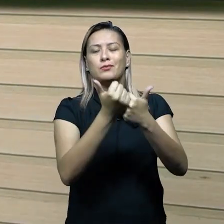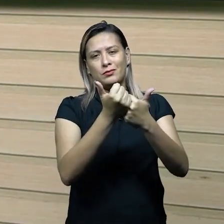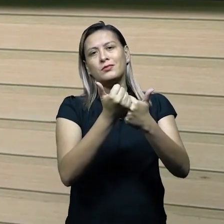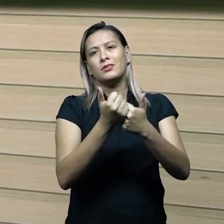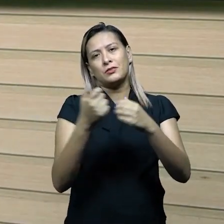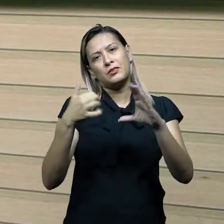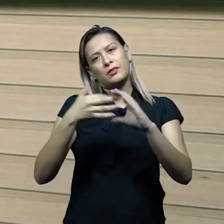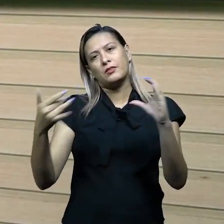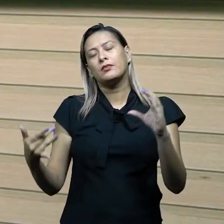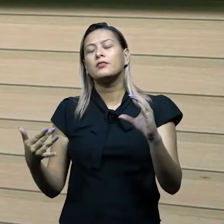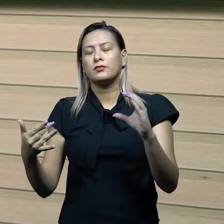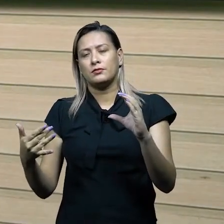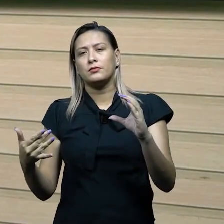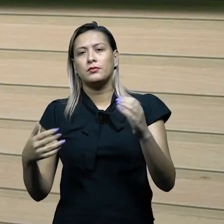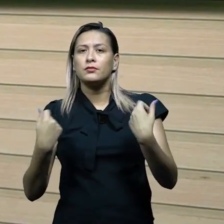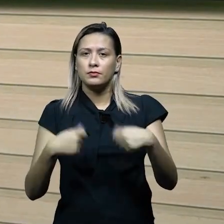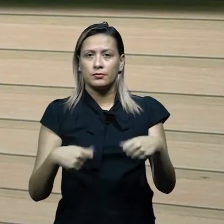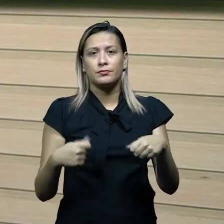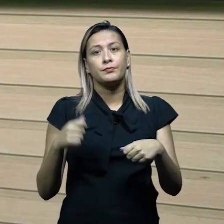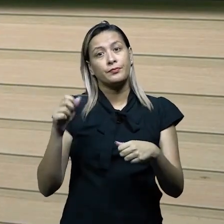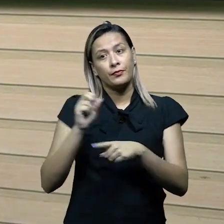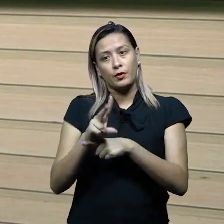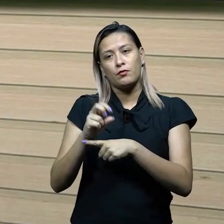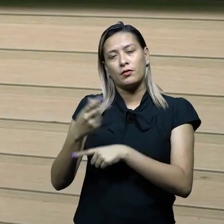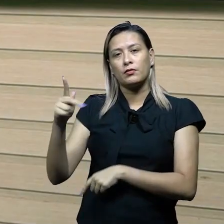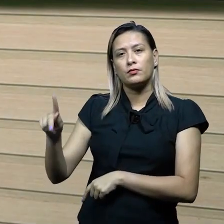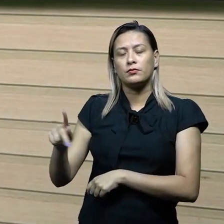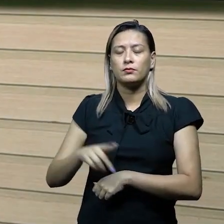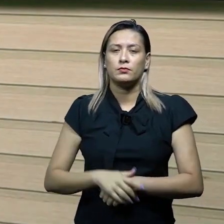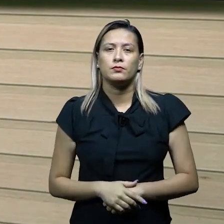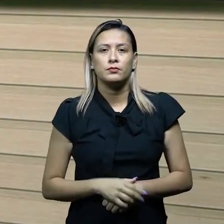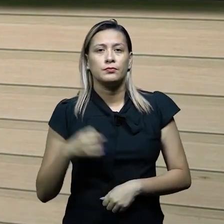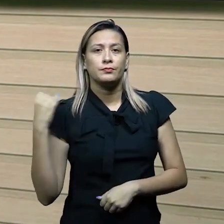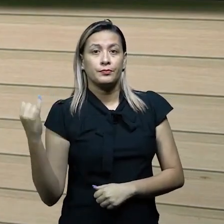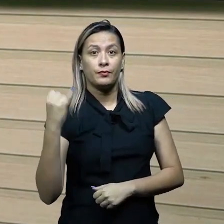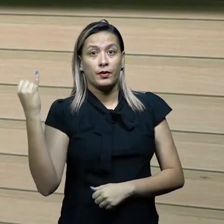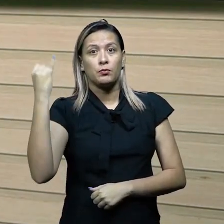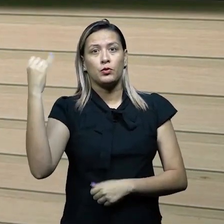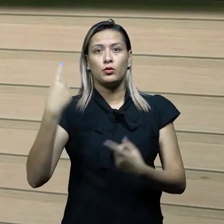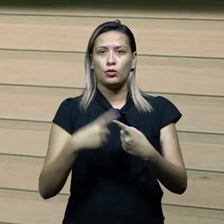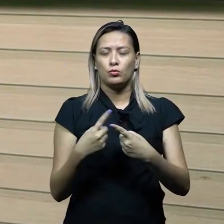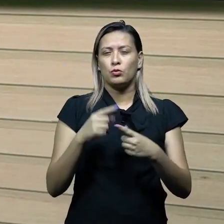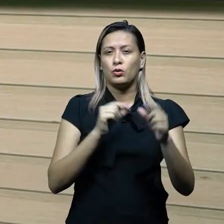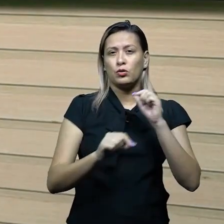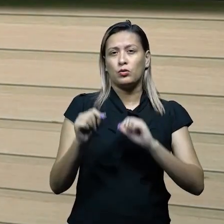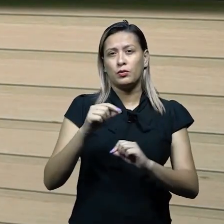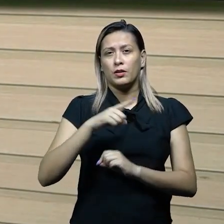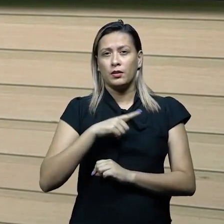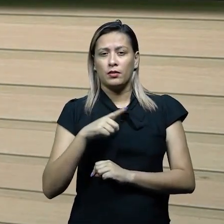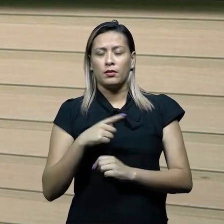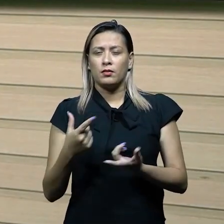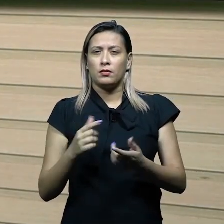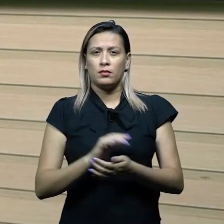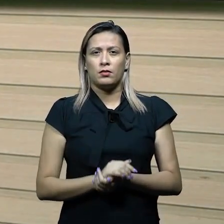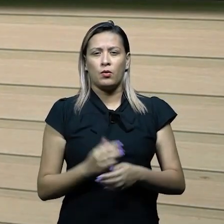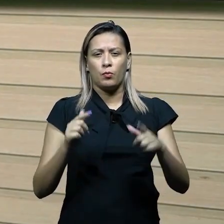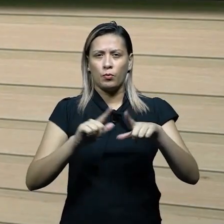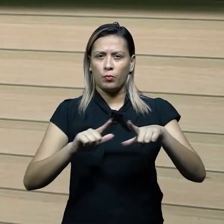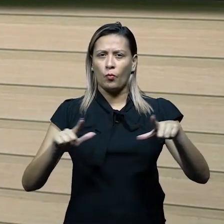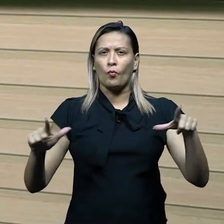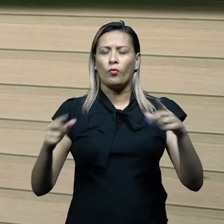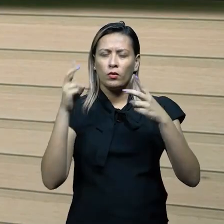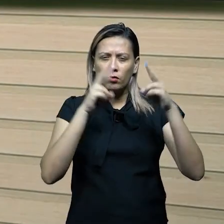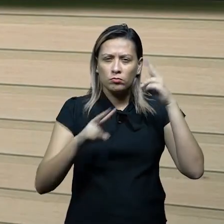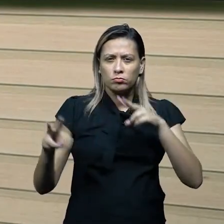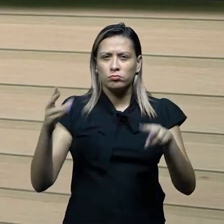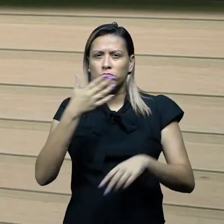vai assumir a vaga. Você tem uns pré-requisitos, que o cargo existe, então a vaga é sua. Isso é importante porque você padroniza, você fica uma coisa